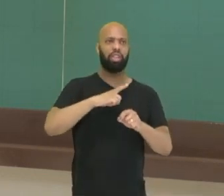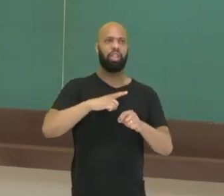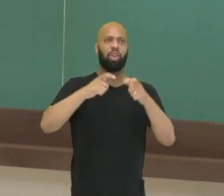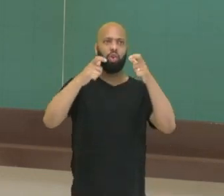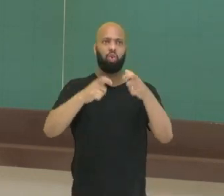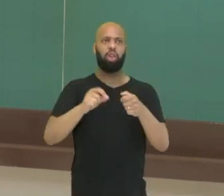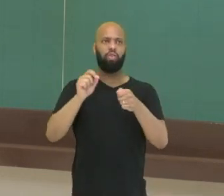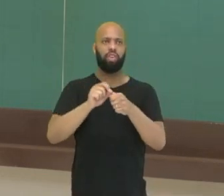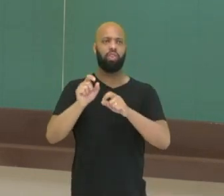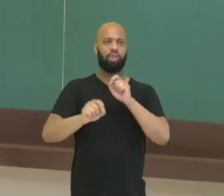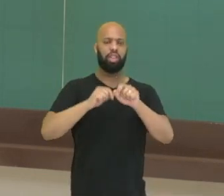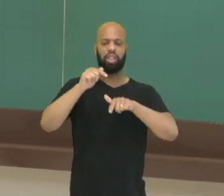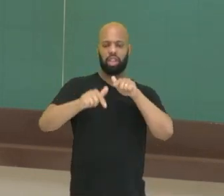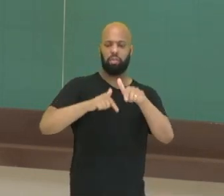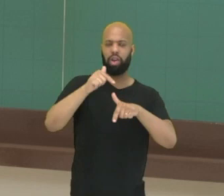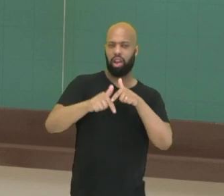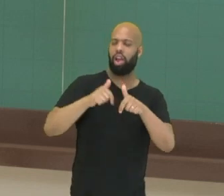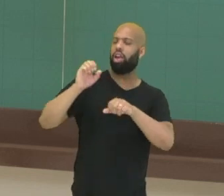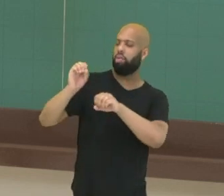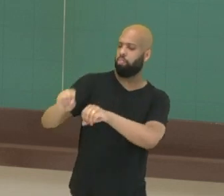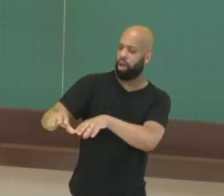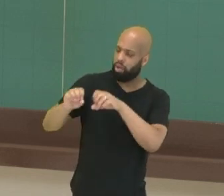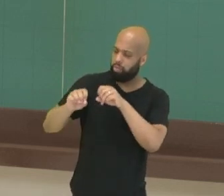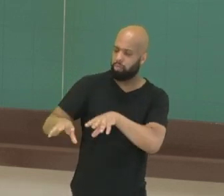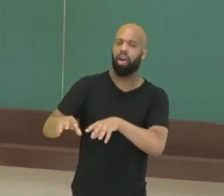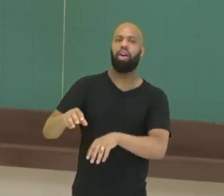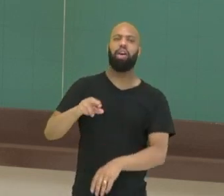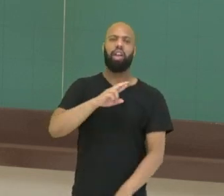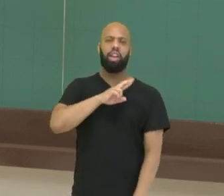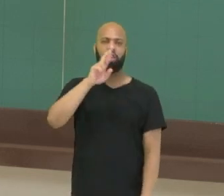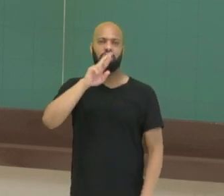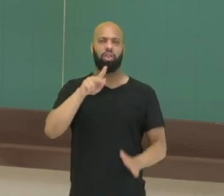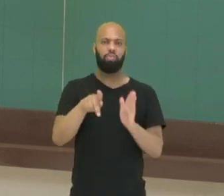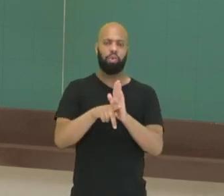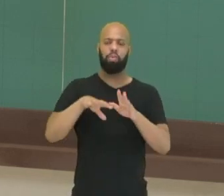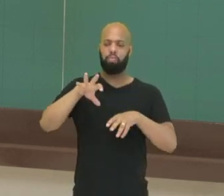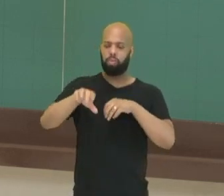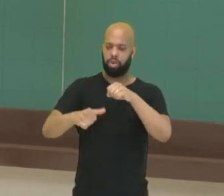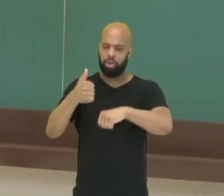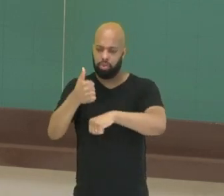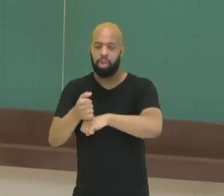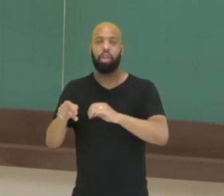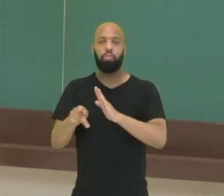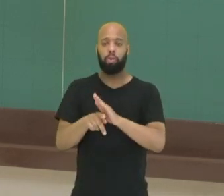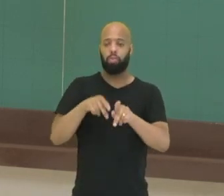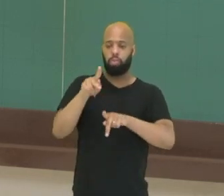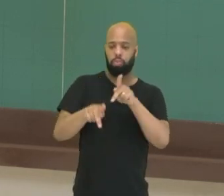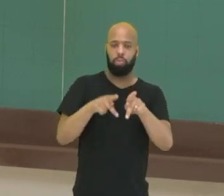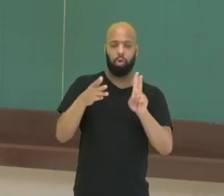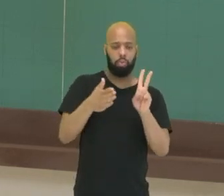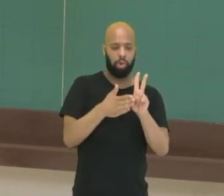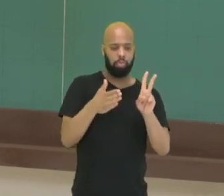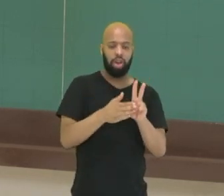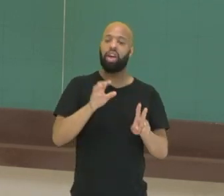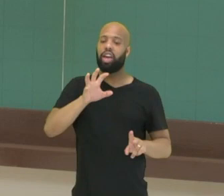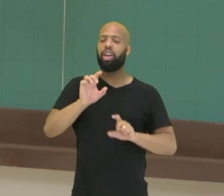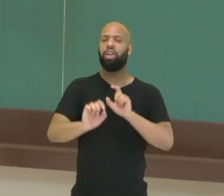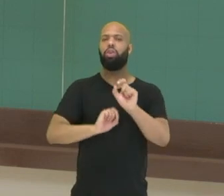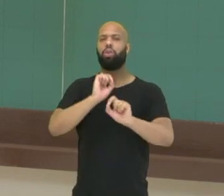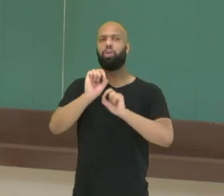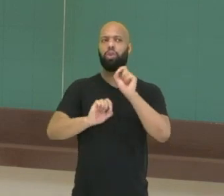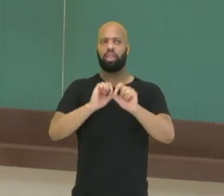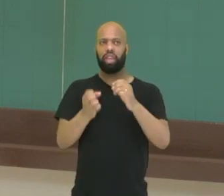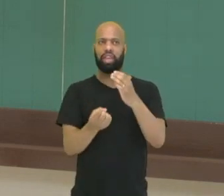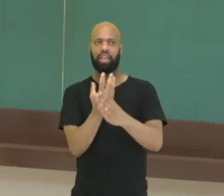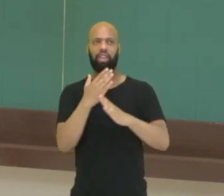povos indígenas, né? Ensinar a religião dos colonizadores para os povos indígenas. E isso vai dar origem ao que é o